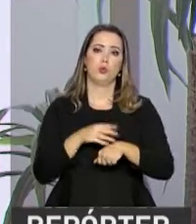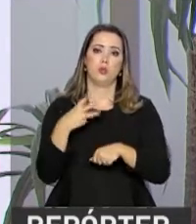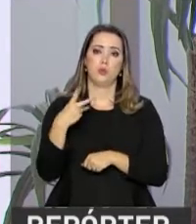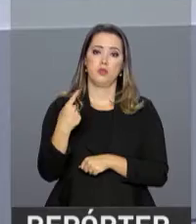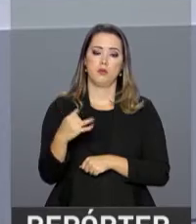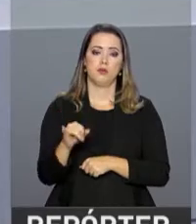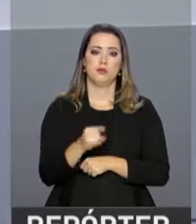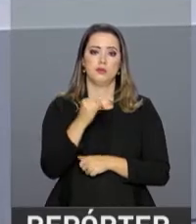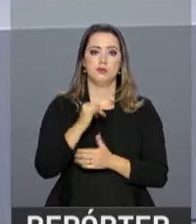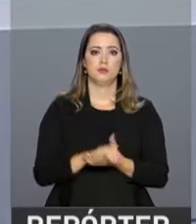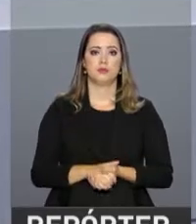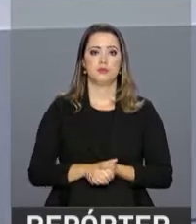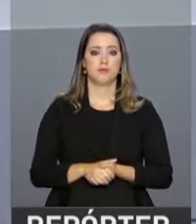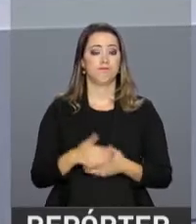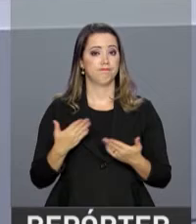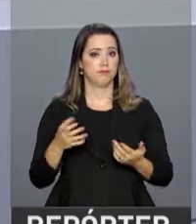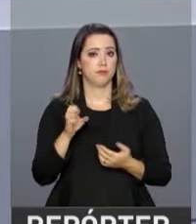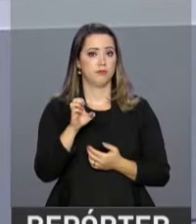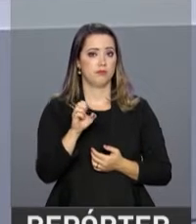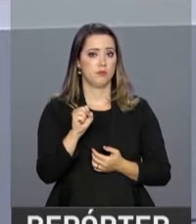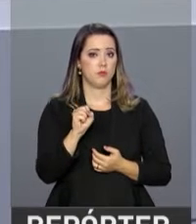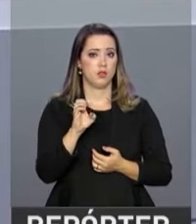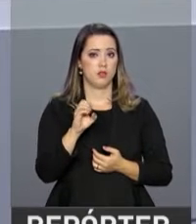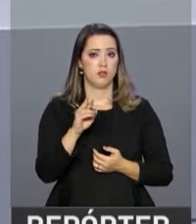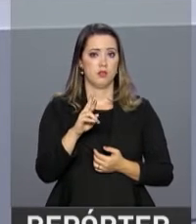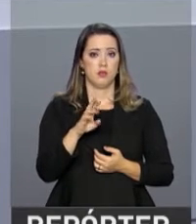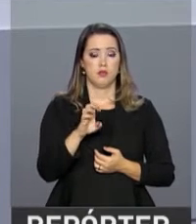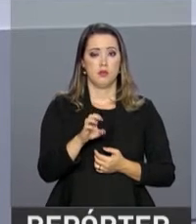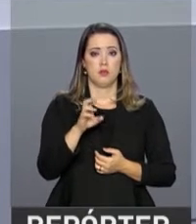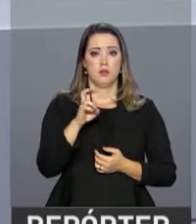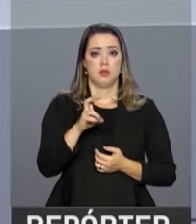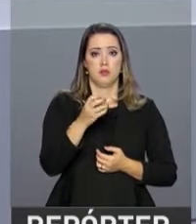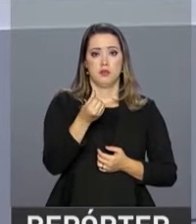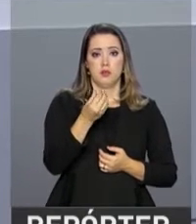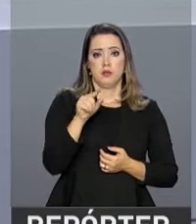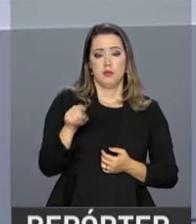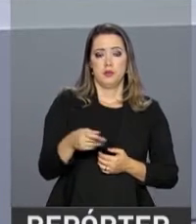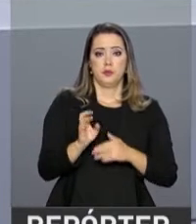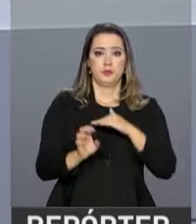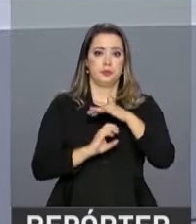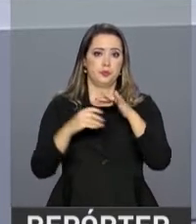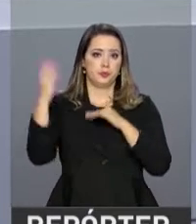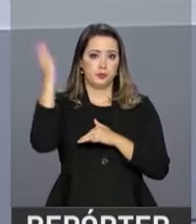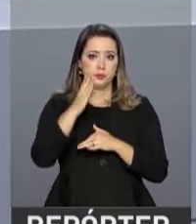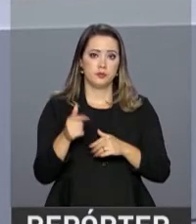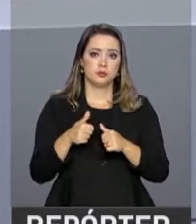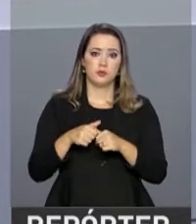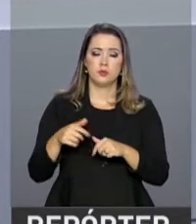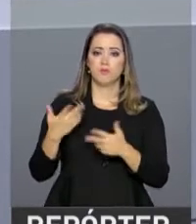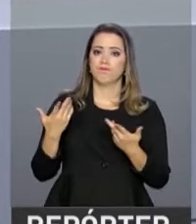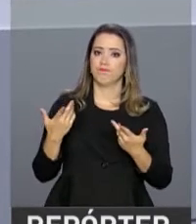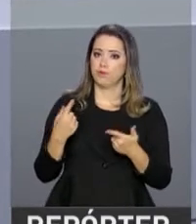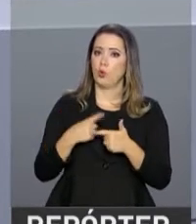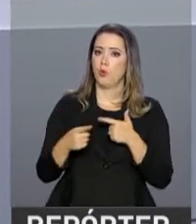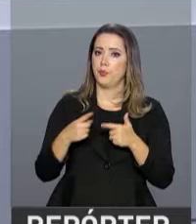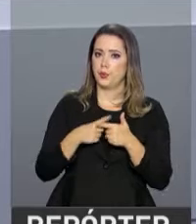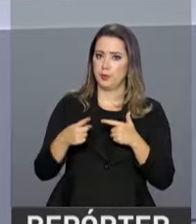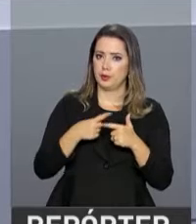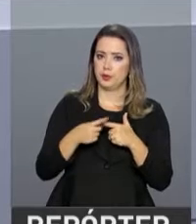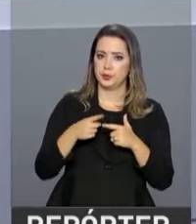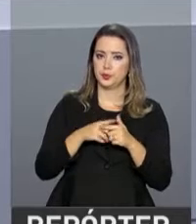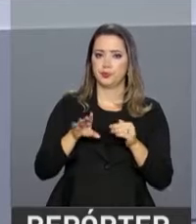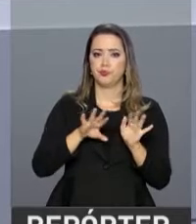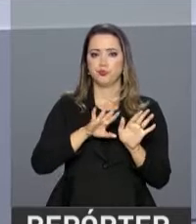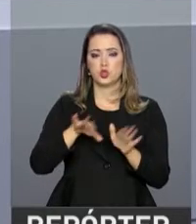31. Segundo o Sebrae, cerca de 560 mil empresas no Brasil estão correndo risco de ficar fora do